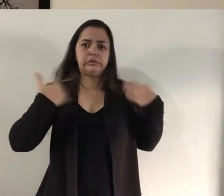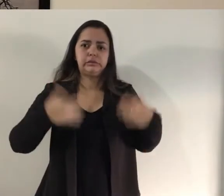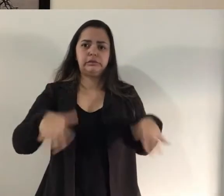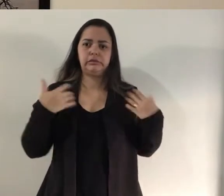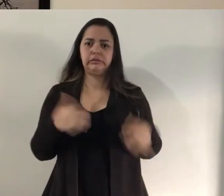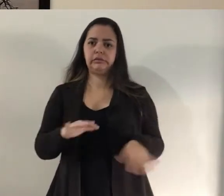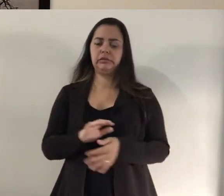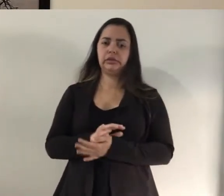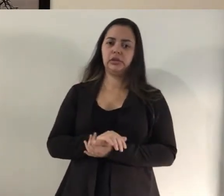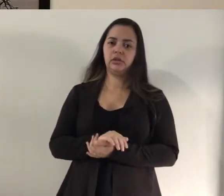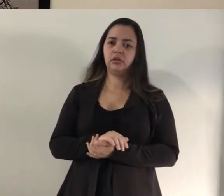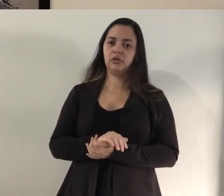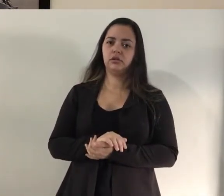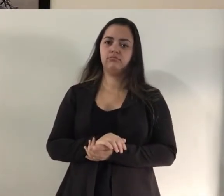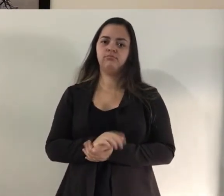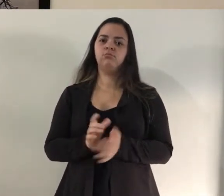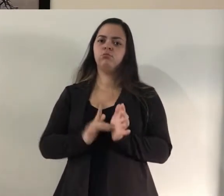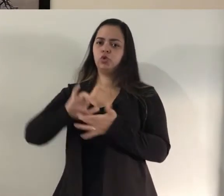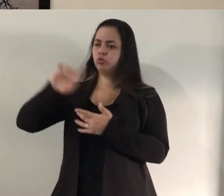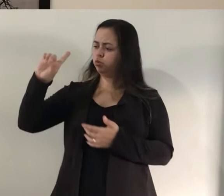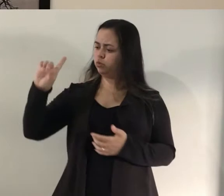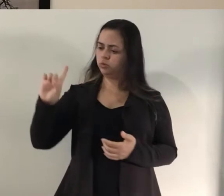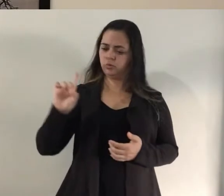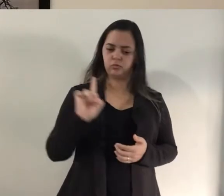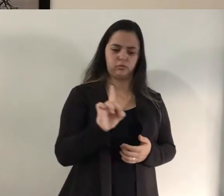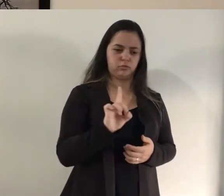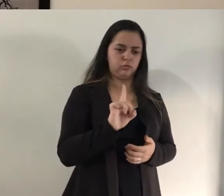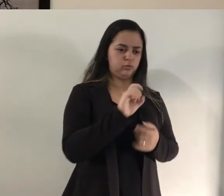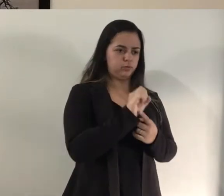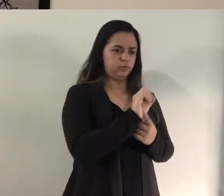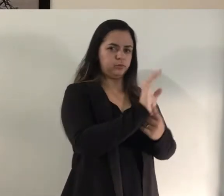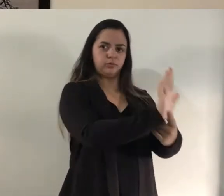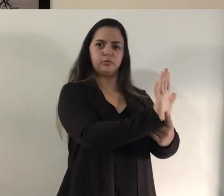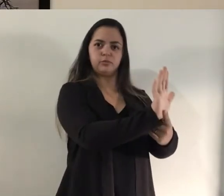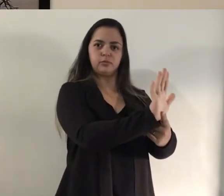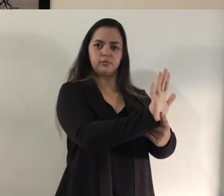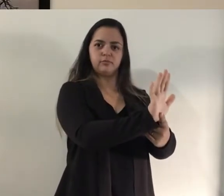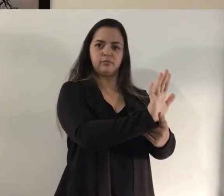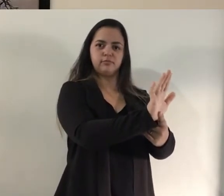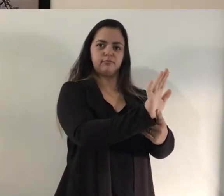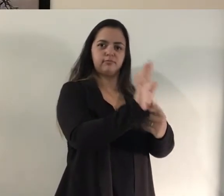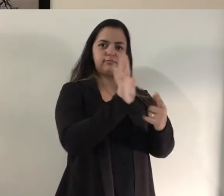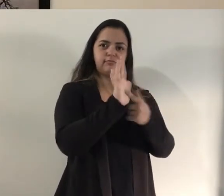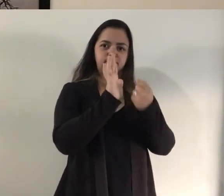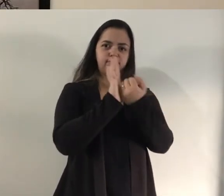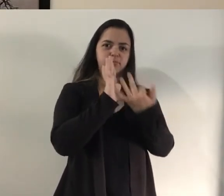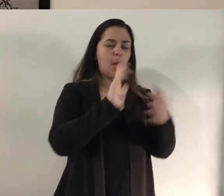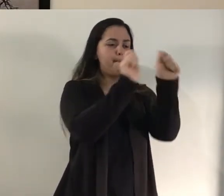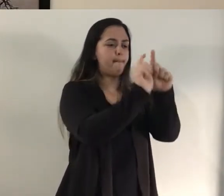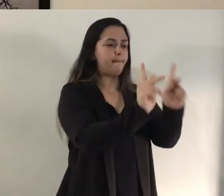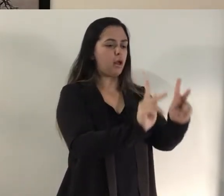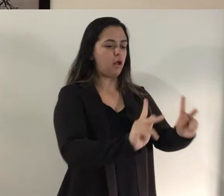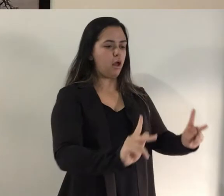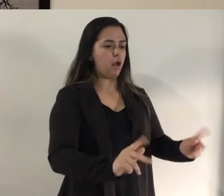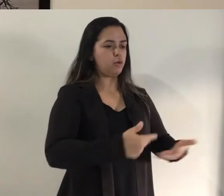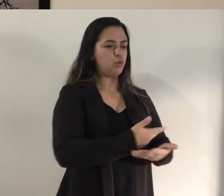chega ali, que se revela para eles, que traz paz aos seus corações, que